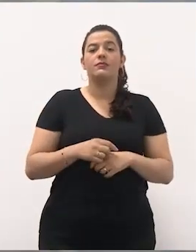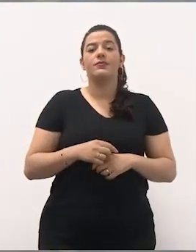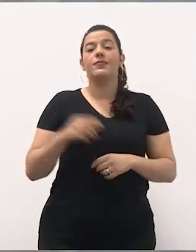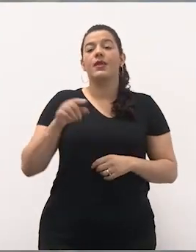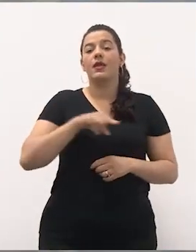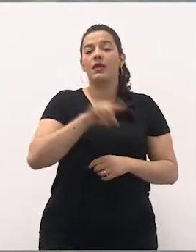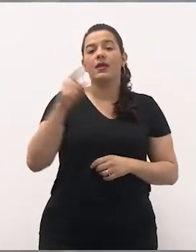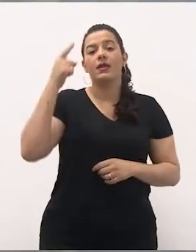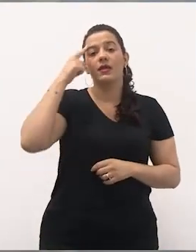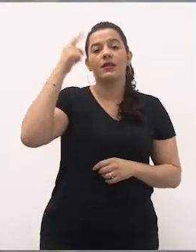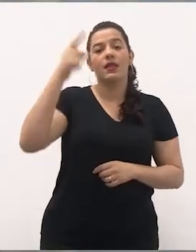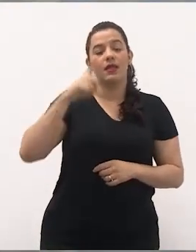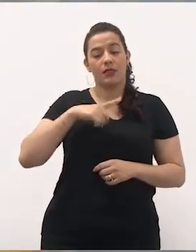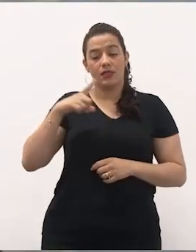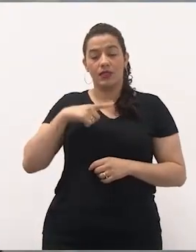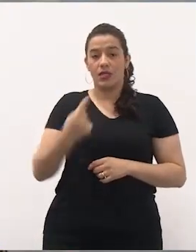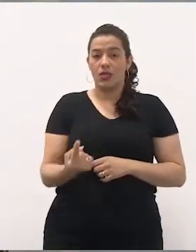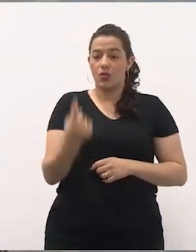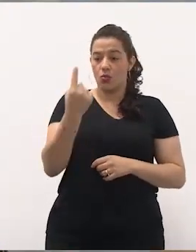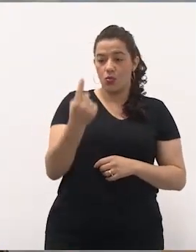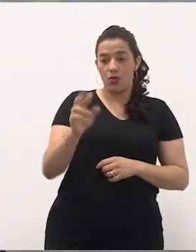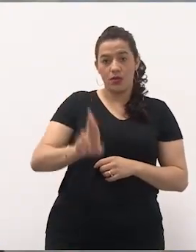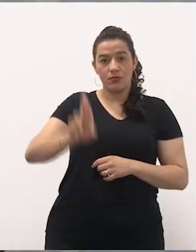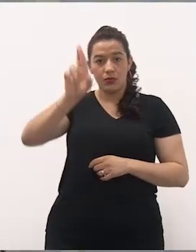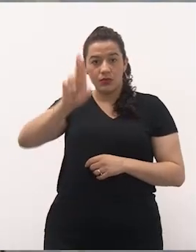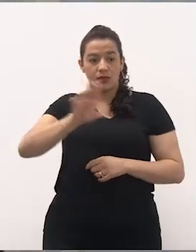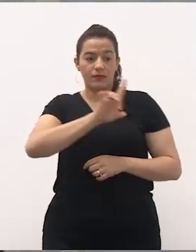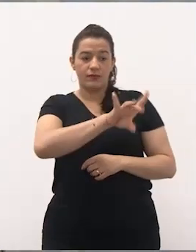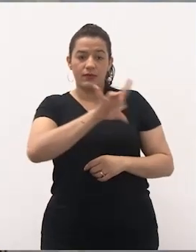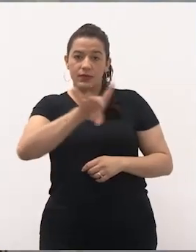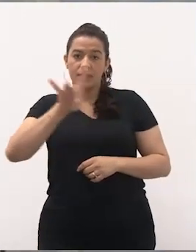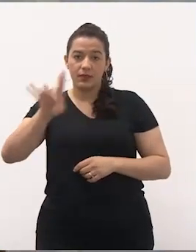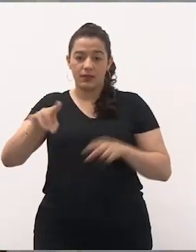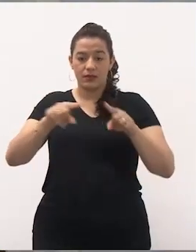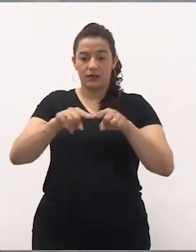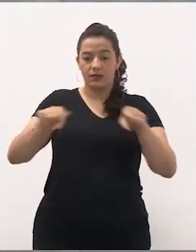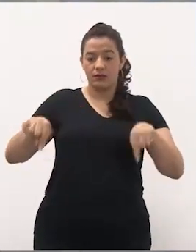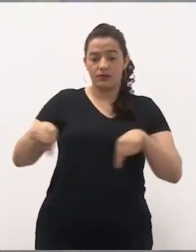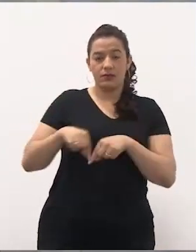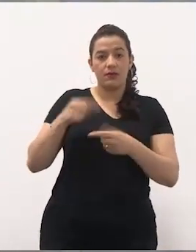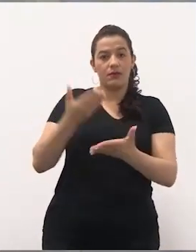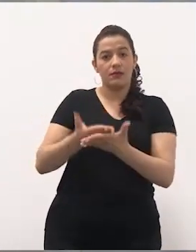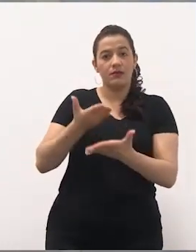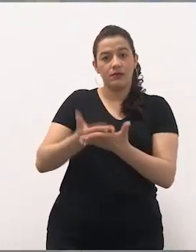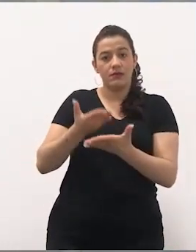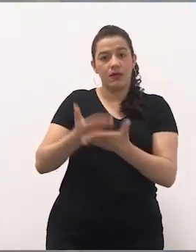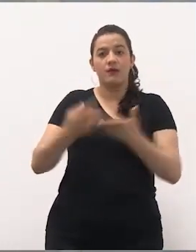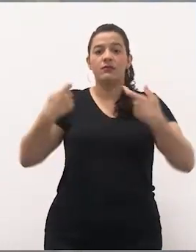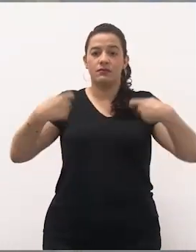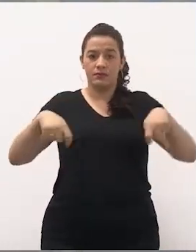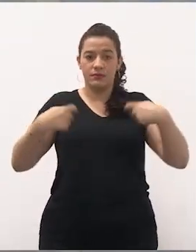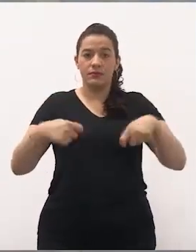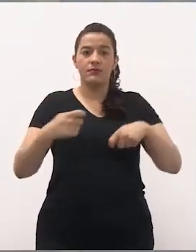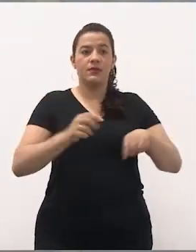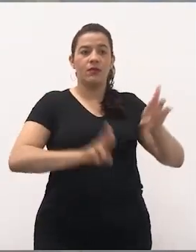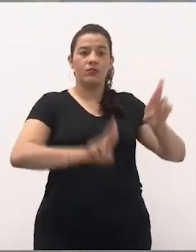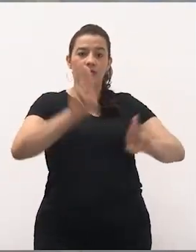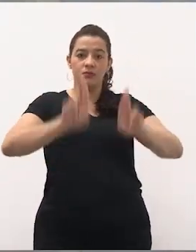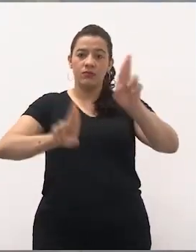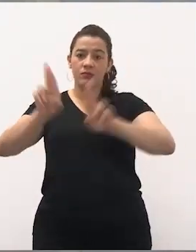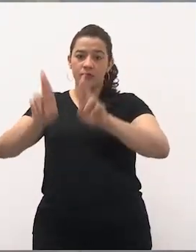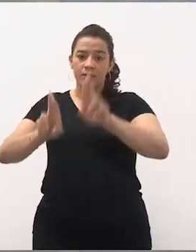haja um responsável por cada sala de aula dentro da escola, né? Então, vai ser feita uma organização dentro da